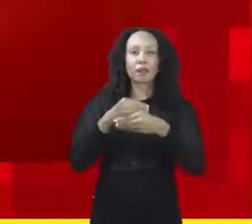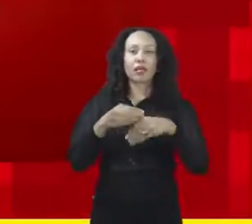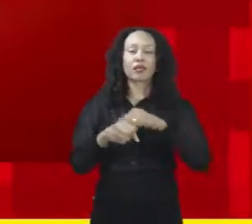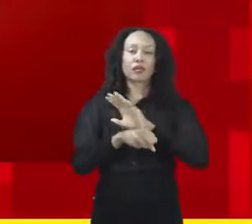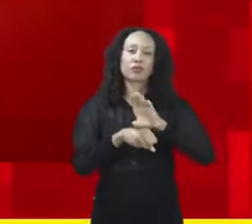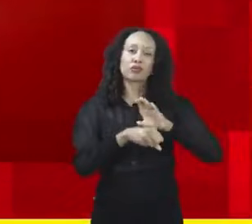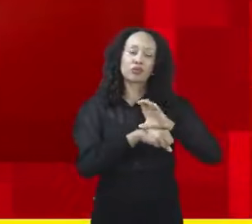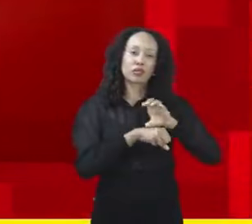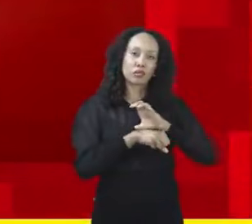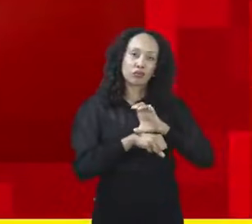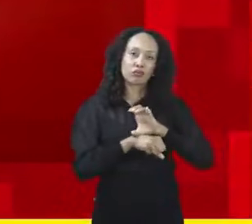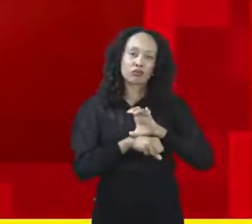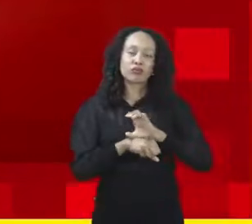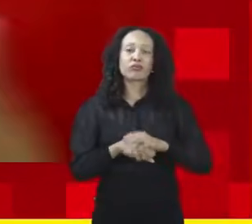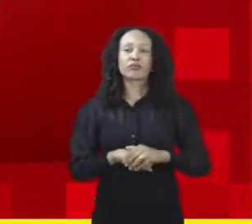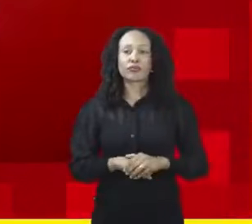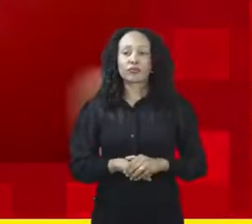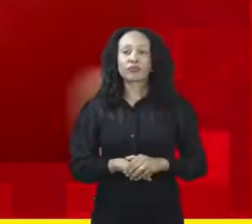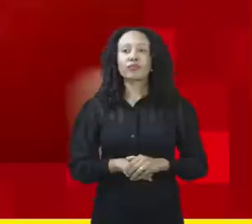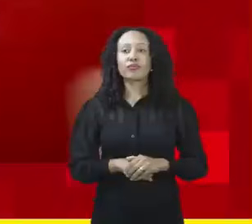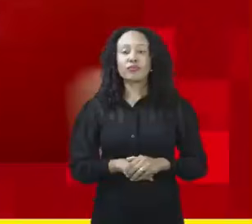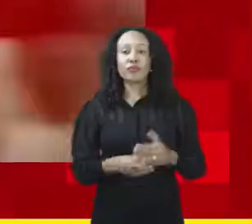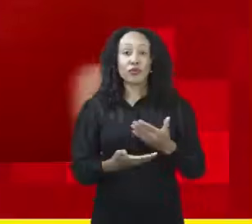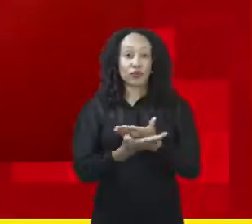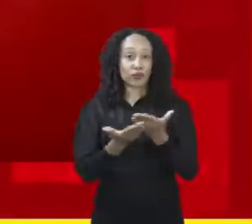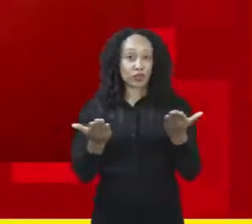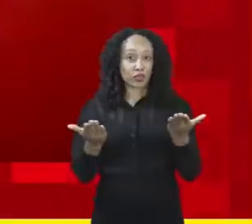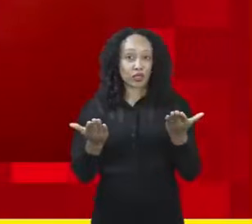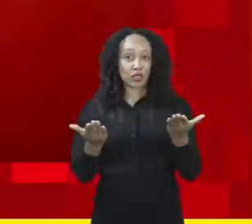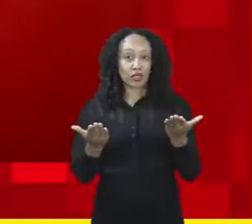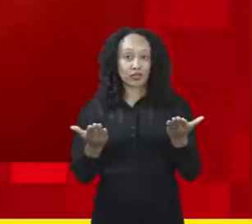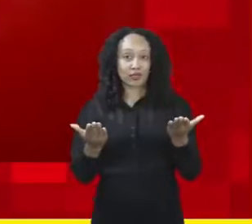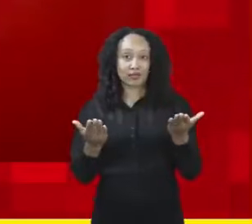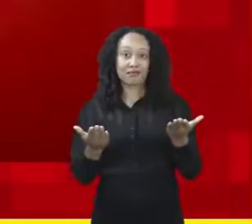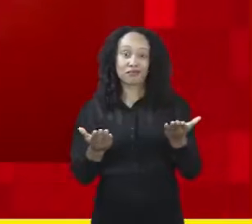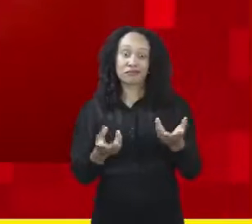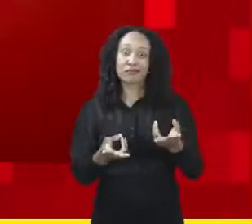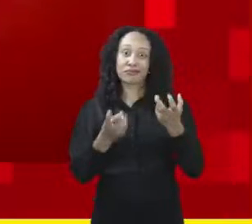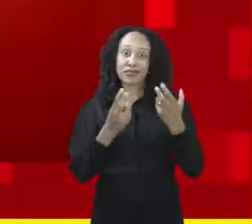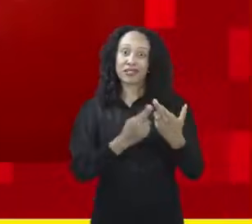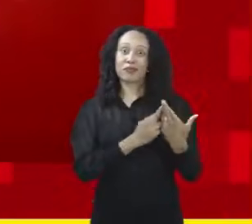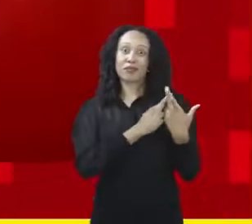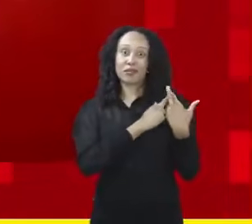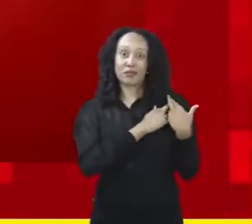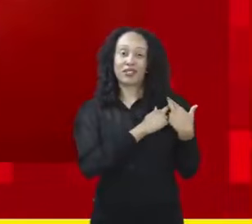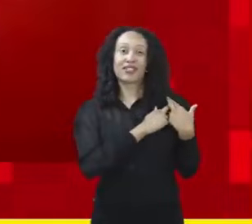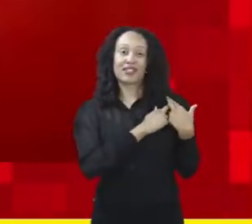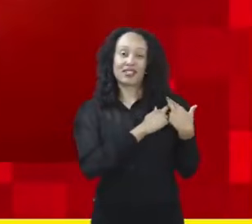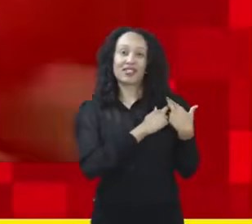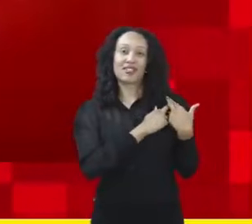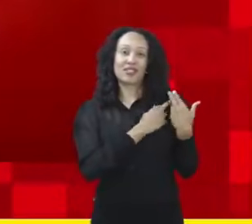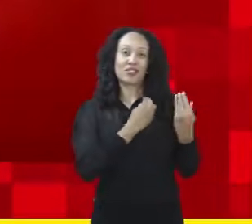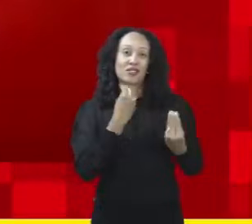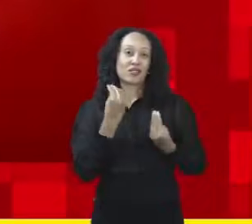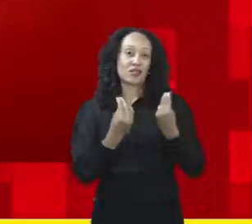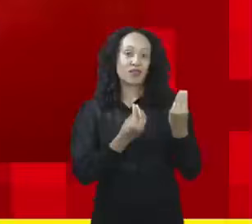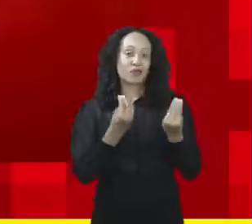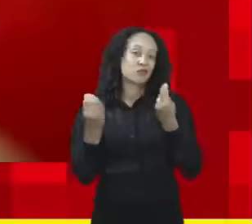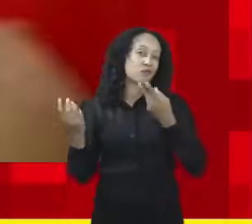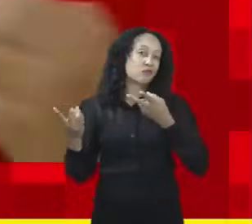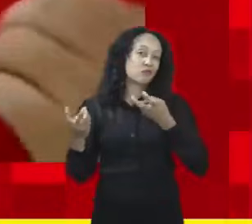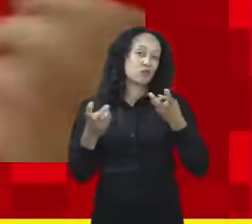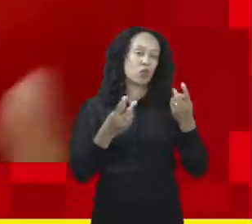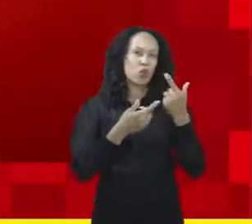Constituição. E vocês já podem, né, já sentem o peso disso, né, dessa fala, como que a gente tem vivenciado também